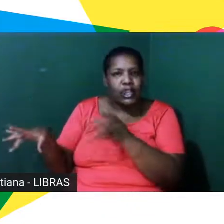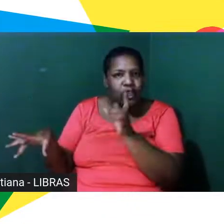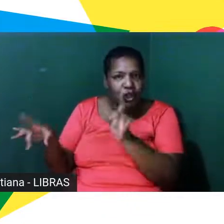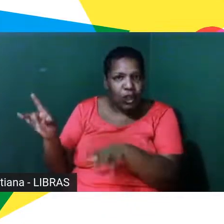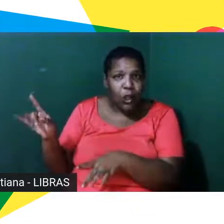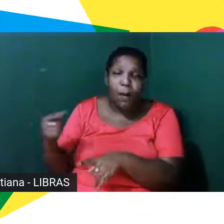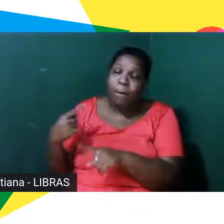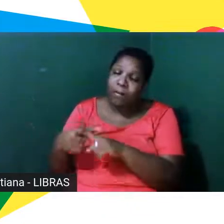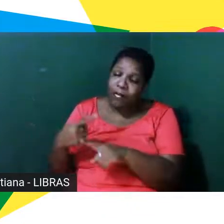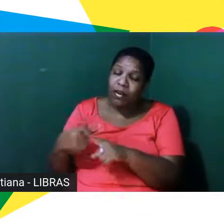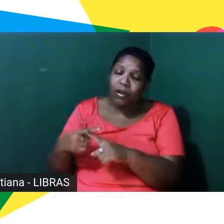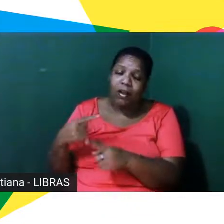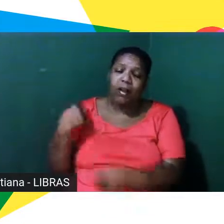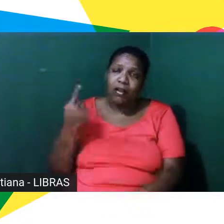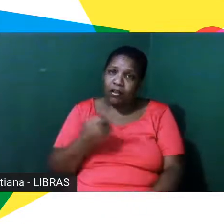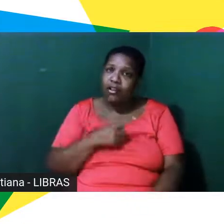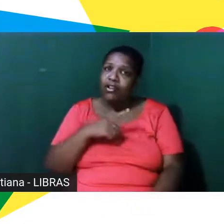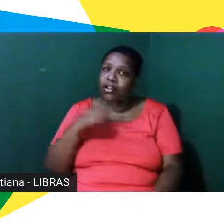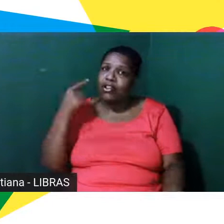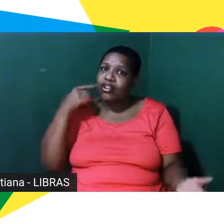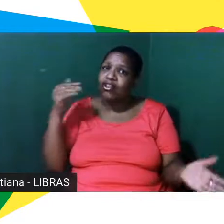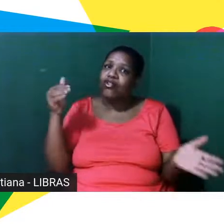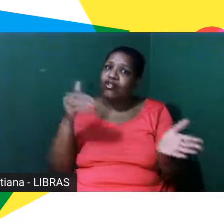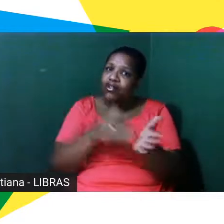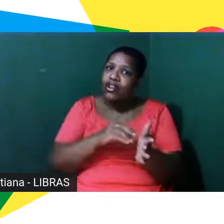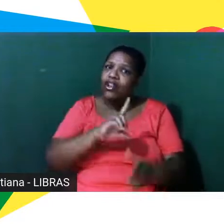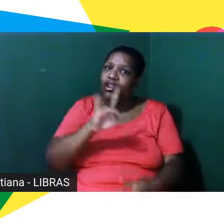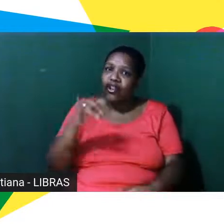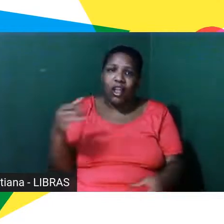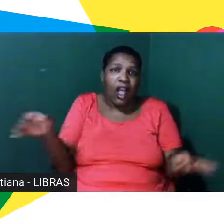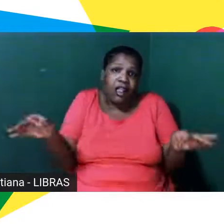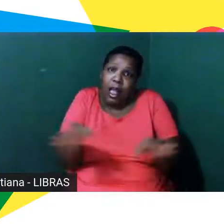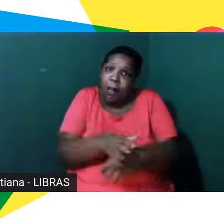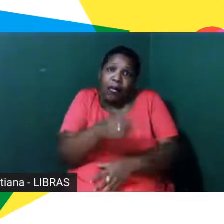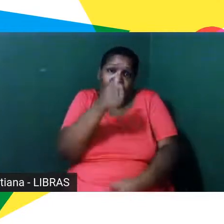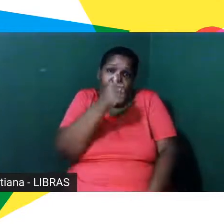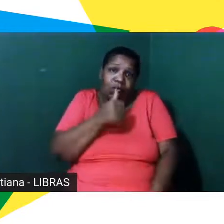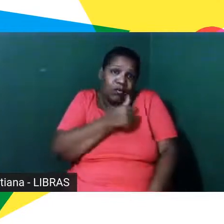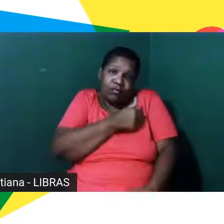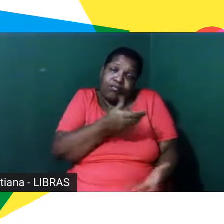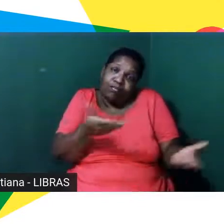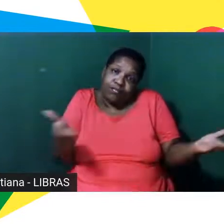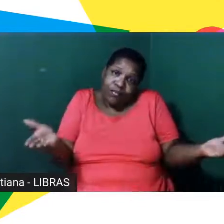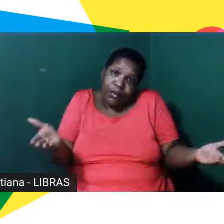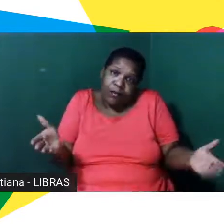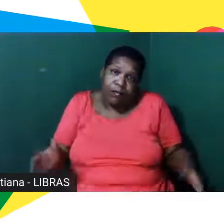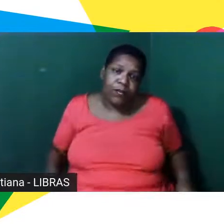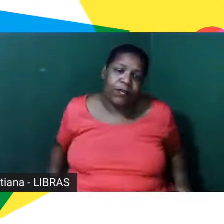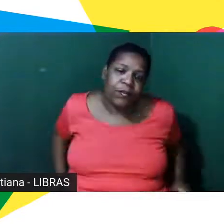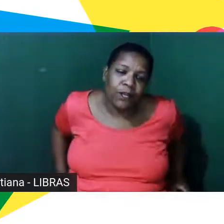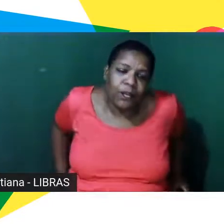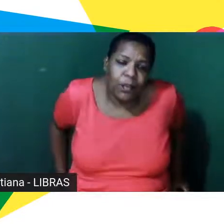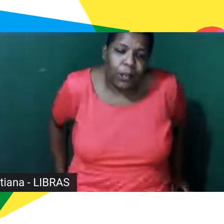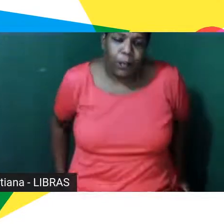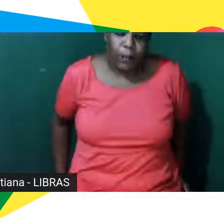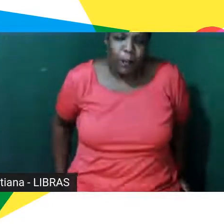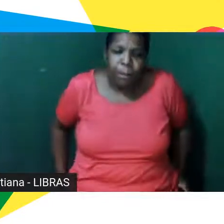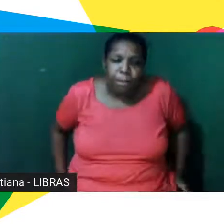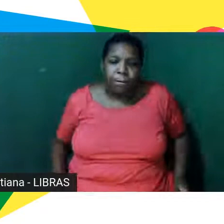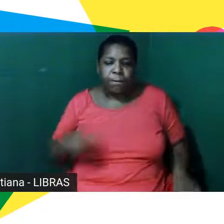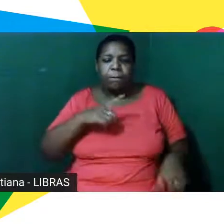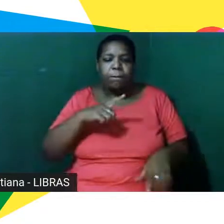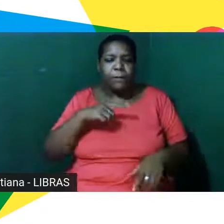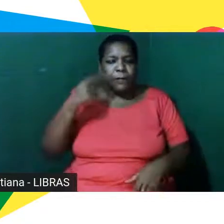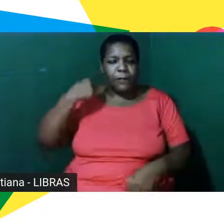porque a gente tem chegar no final do dia e tá com o negócio pronto então voltando tudo